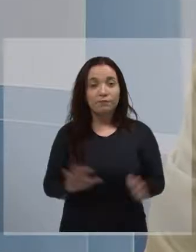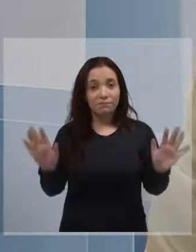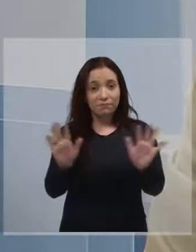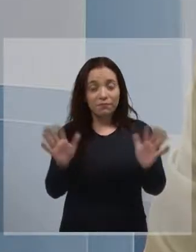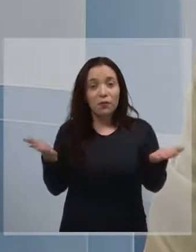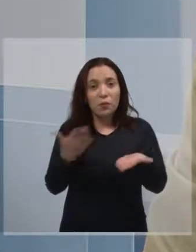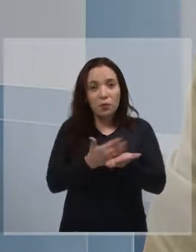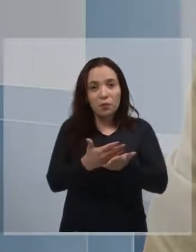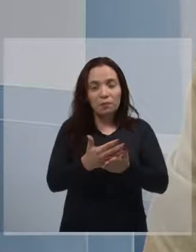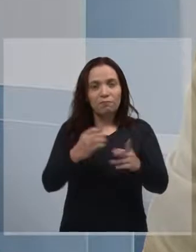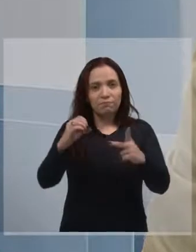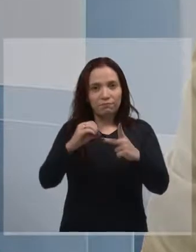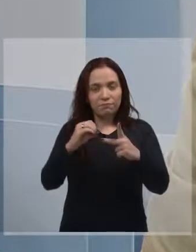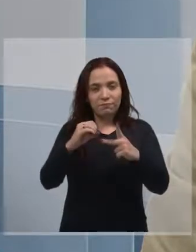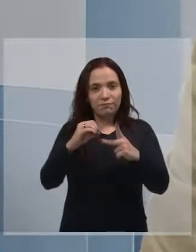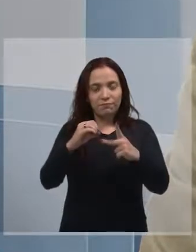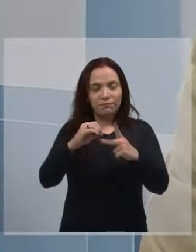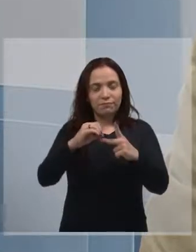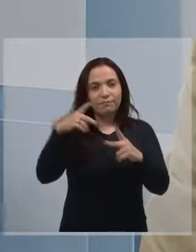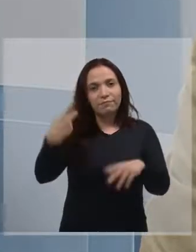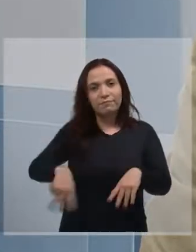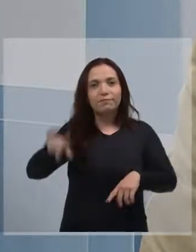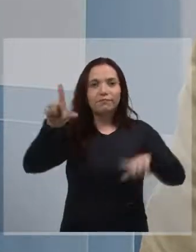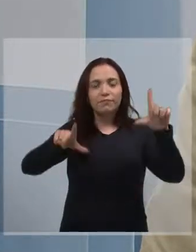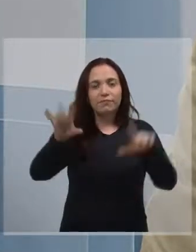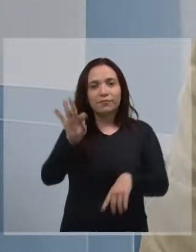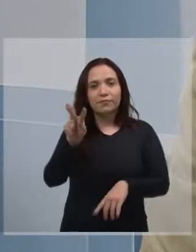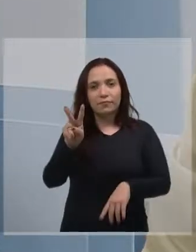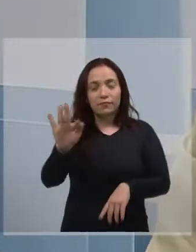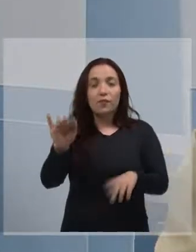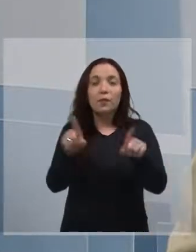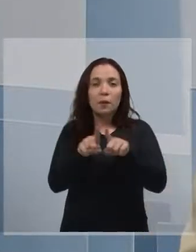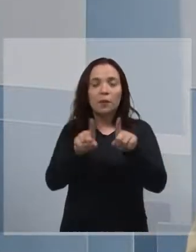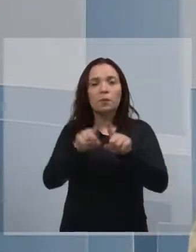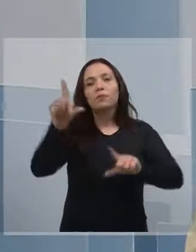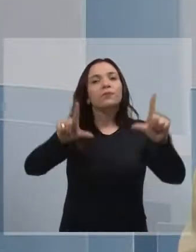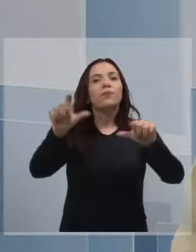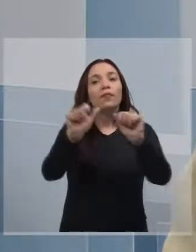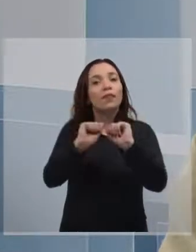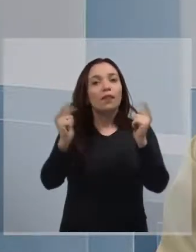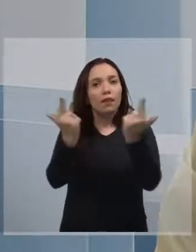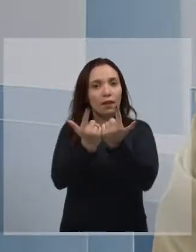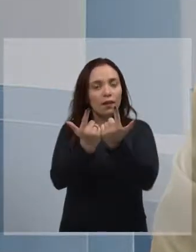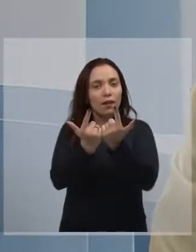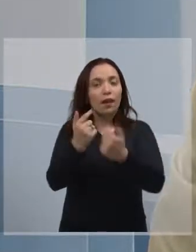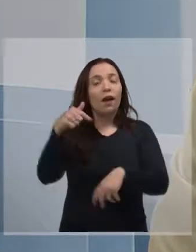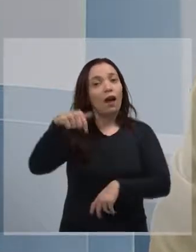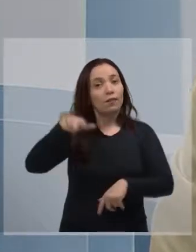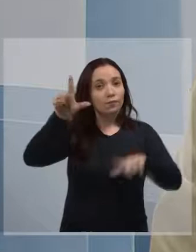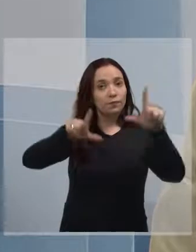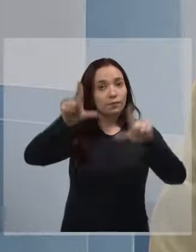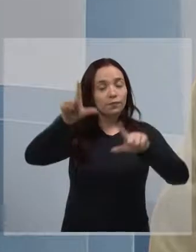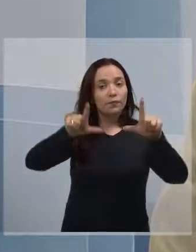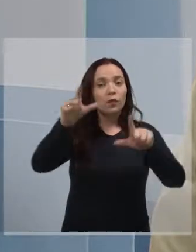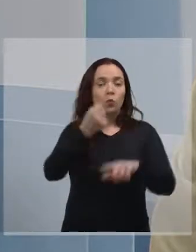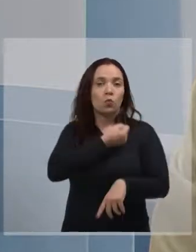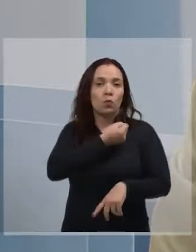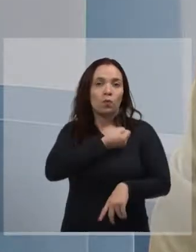Olá, está começando o programa Pela Ordem aqui pela TV Fortaleza e também pela TV Assembleia. TV Fortaleza,